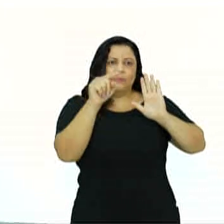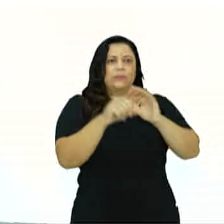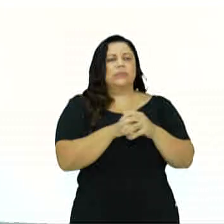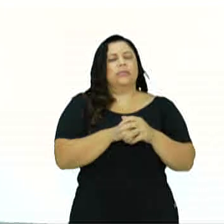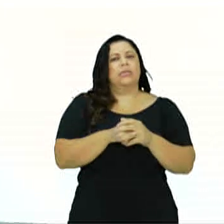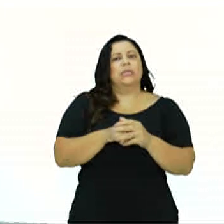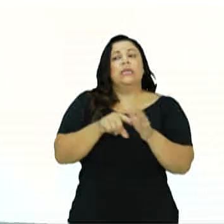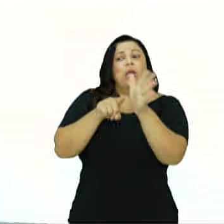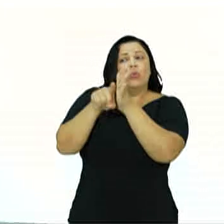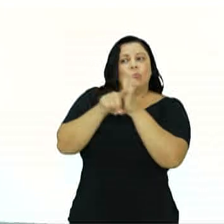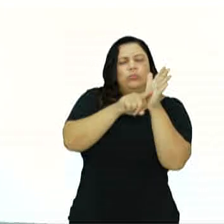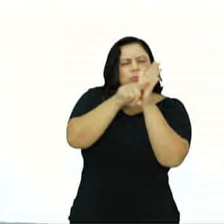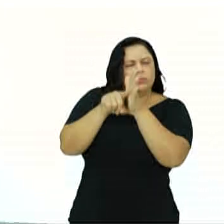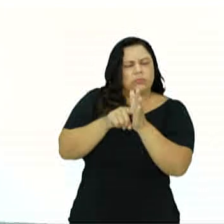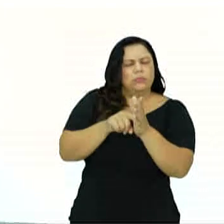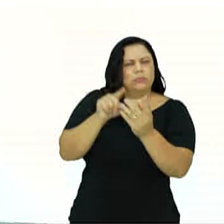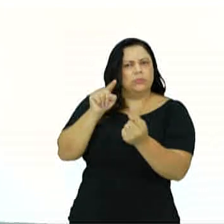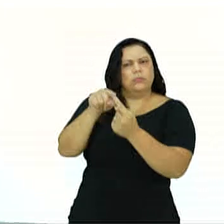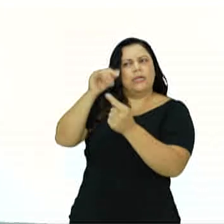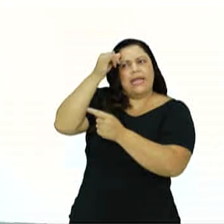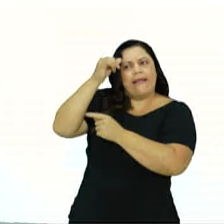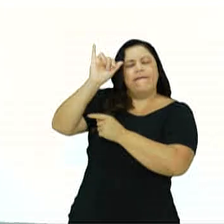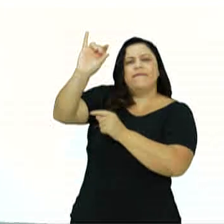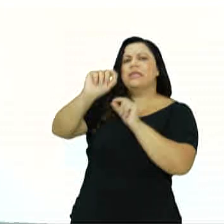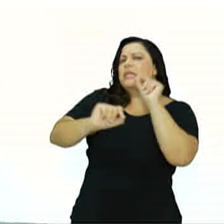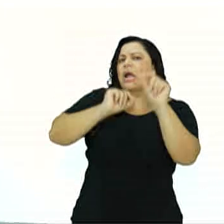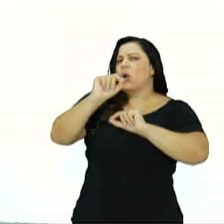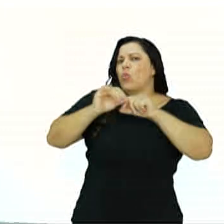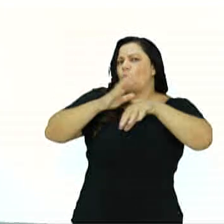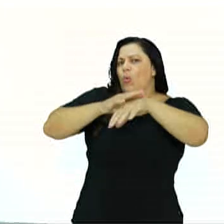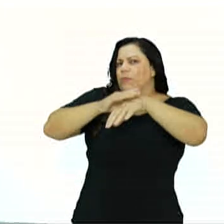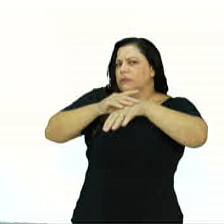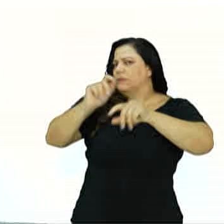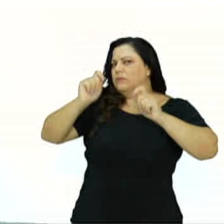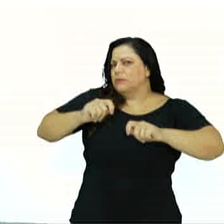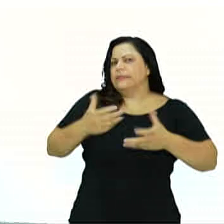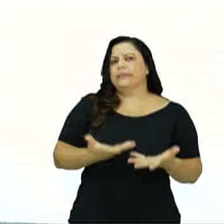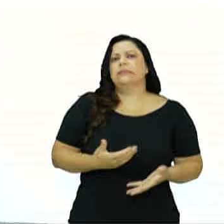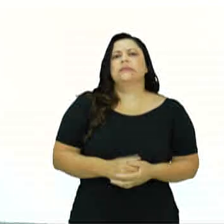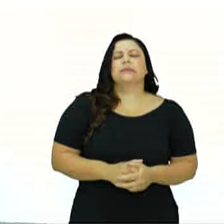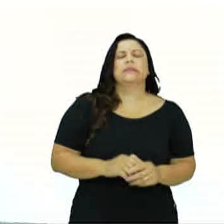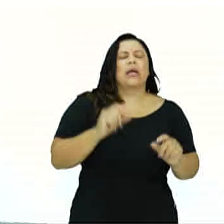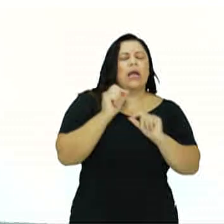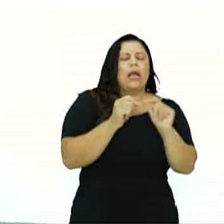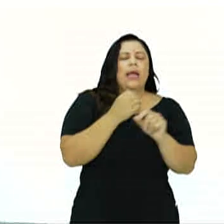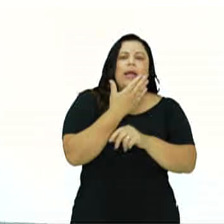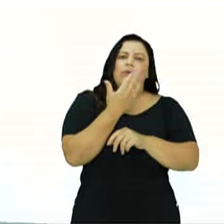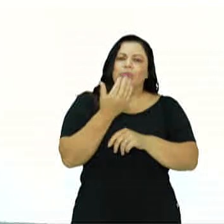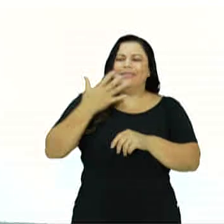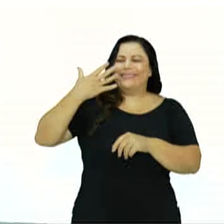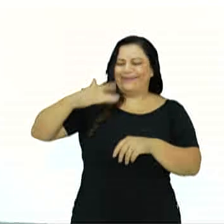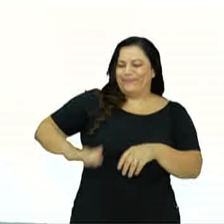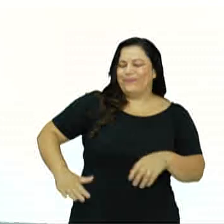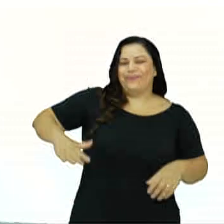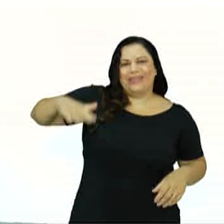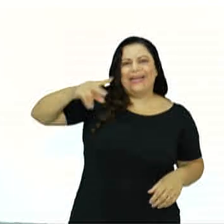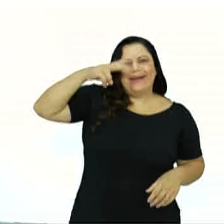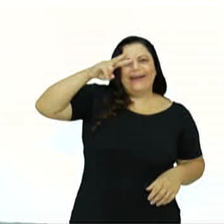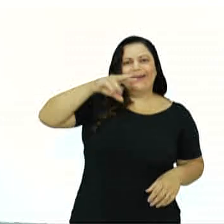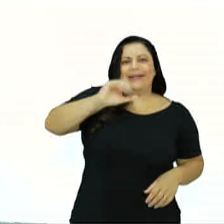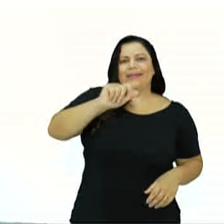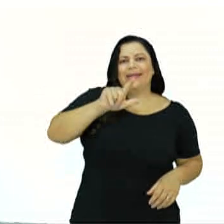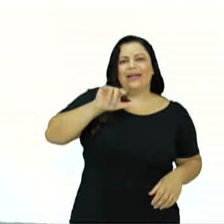prevenção contra a osteoporose deve começar na infância com alimentação rica em cálcio, tá? Lembra lá que a gente falou do cálcio,